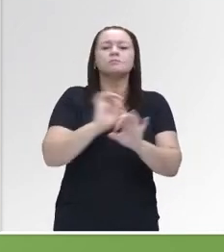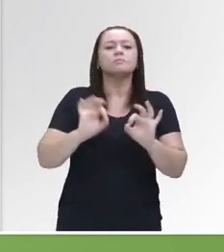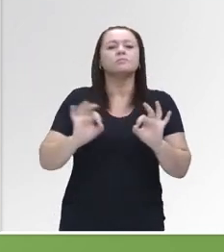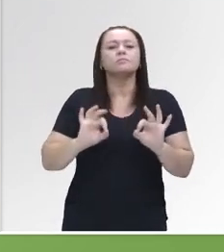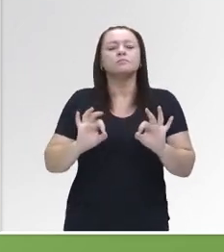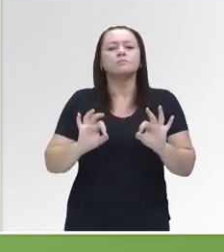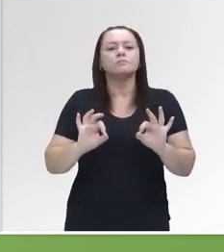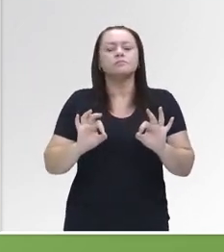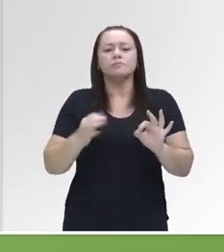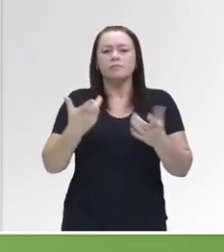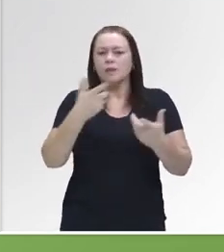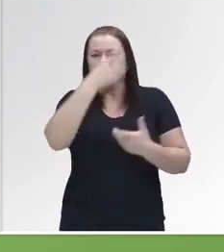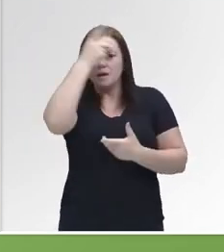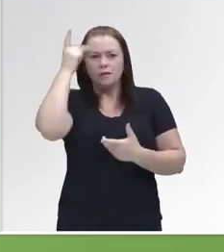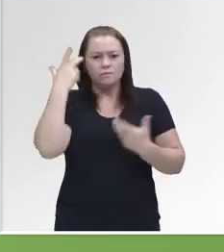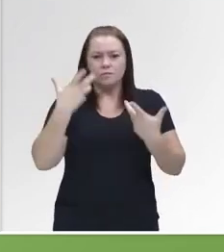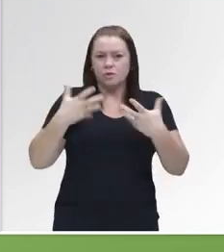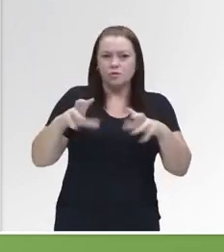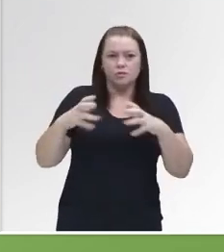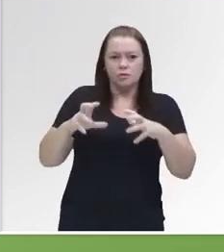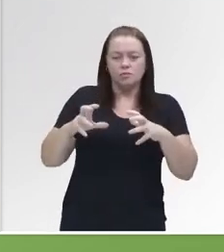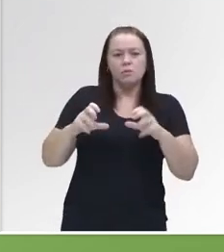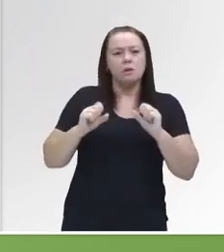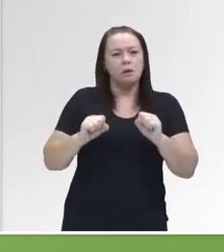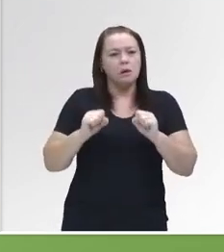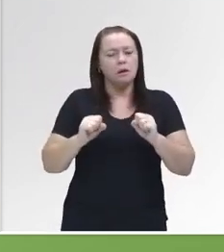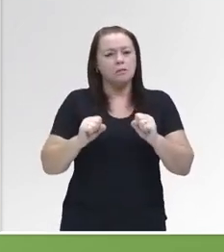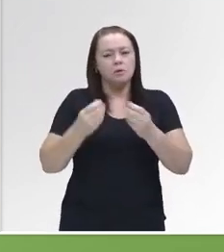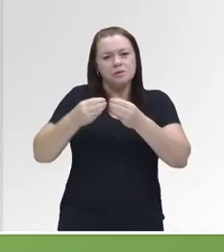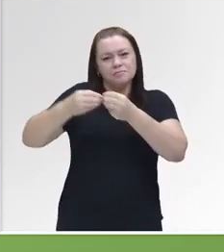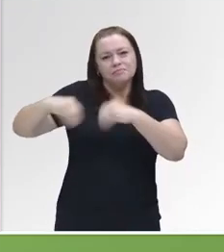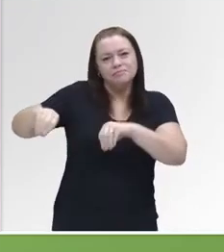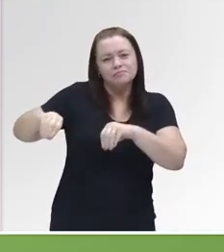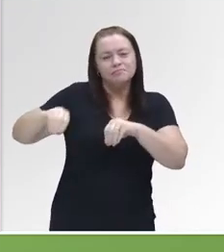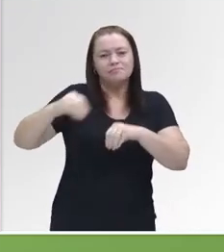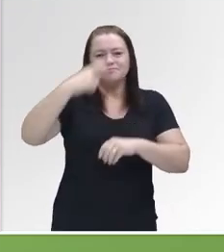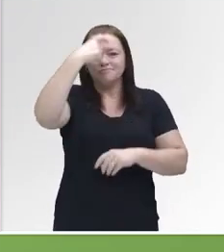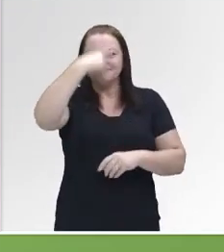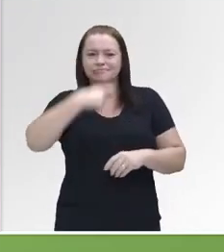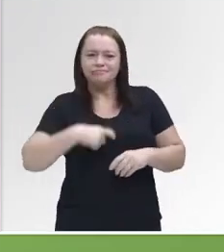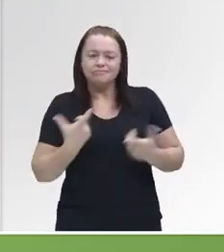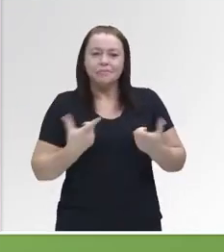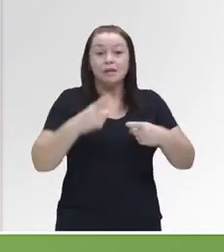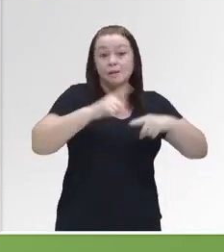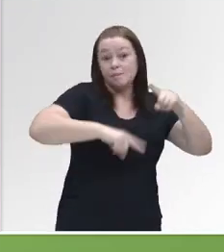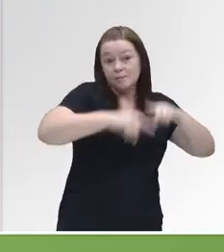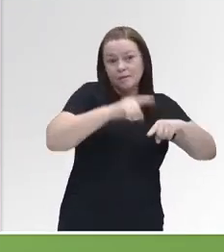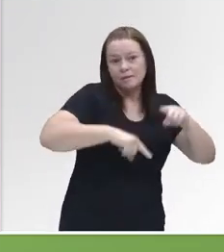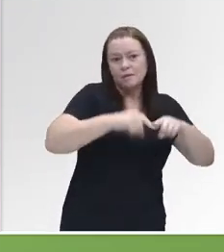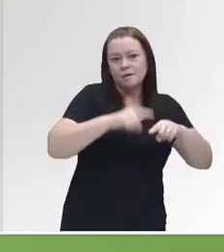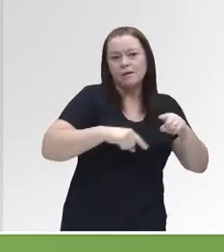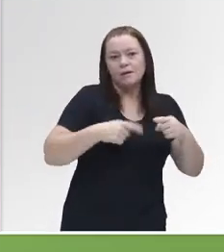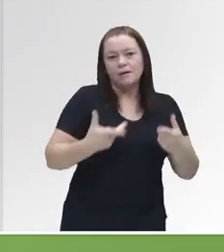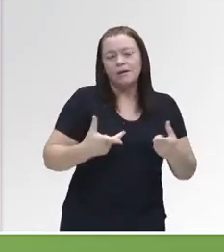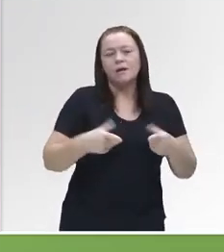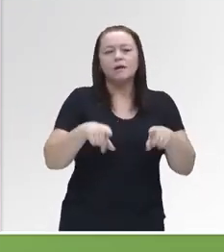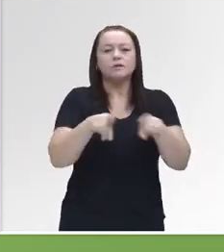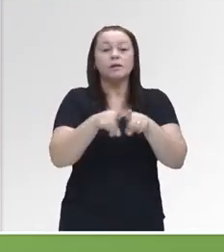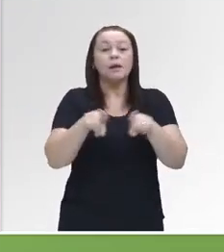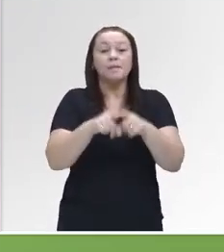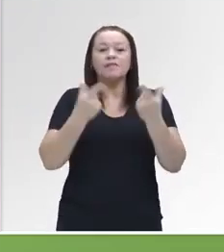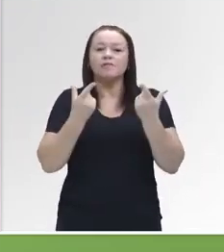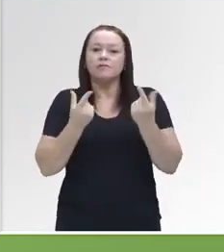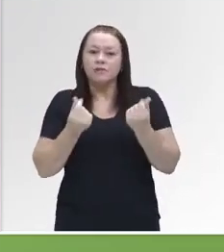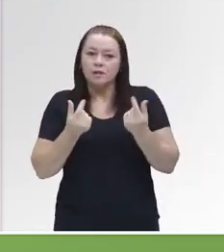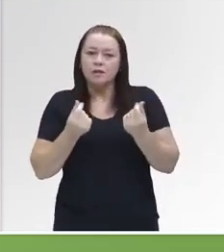é indesejável e causa danos pessoais, materiais, que é danos de patrimônio, danos